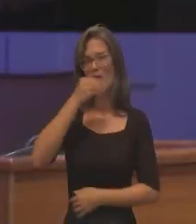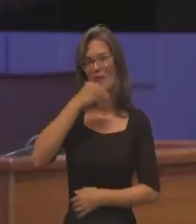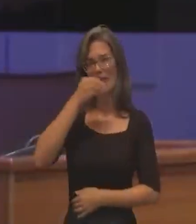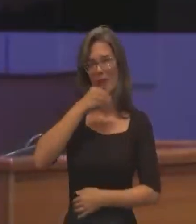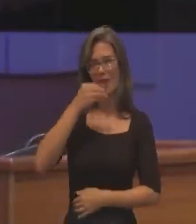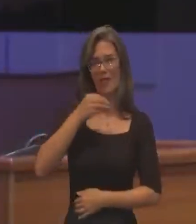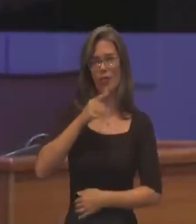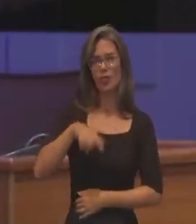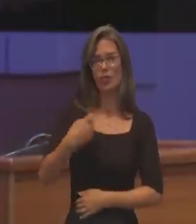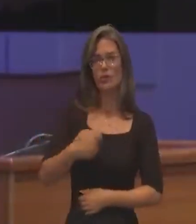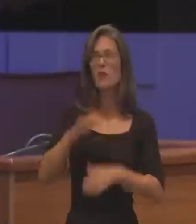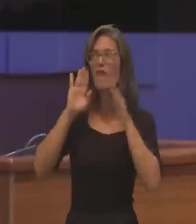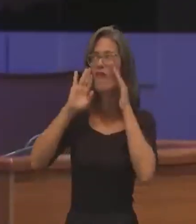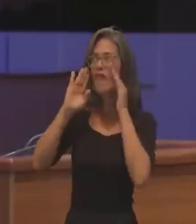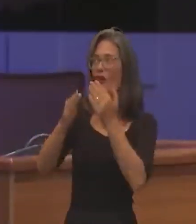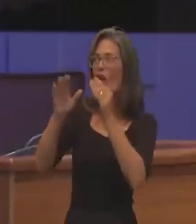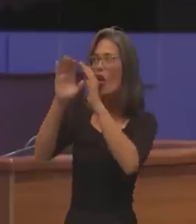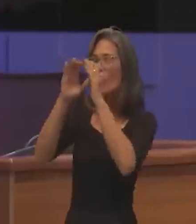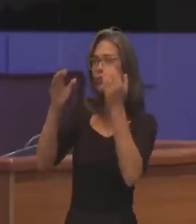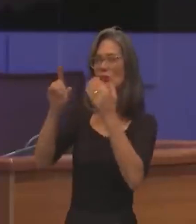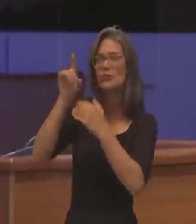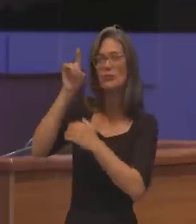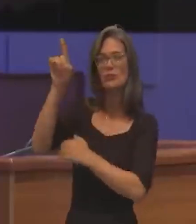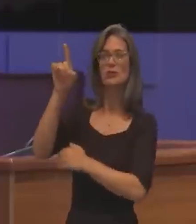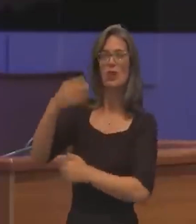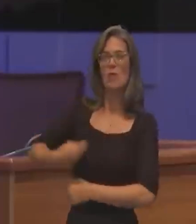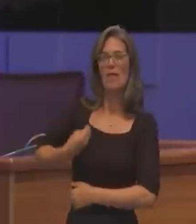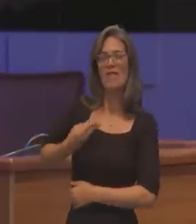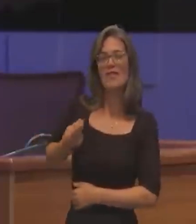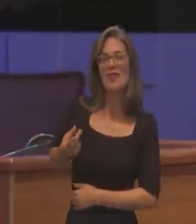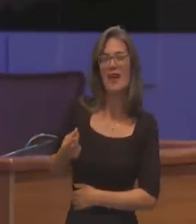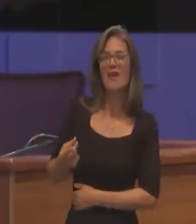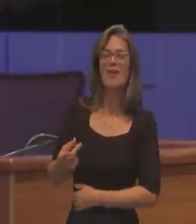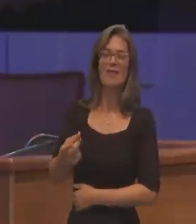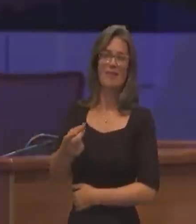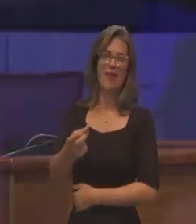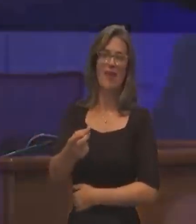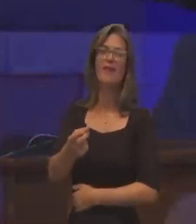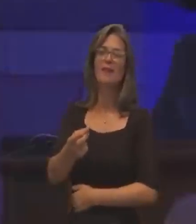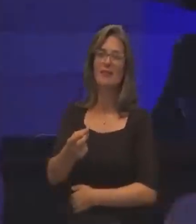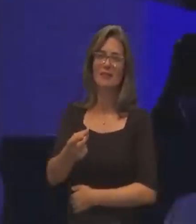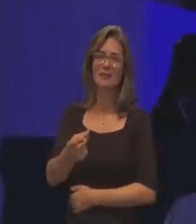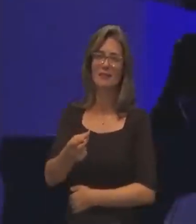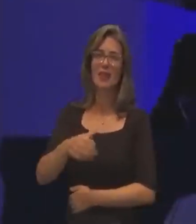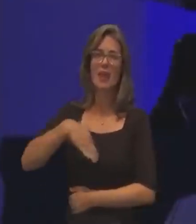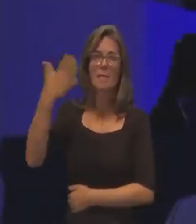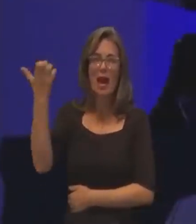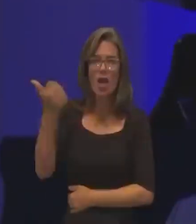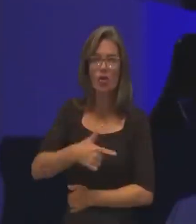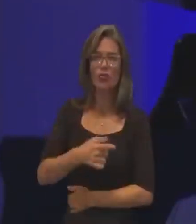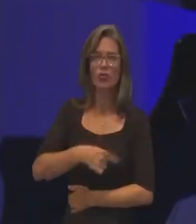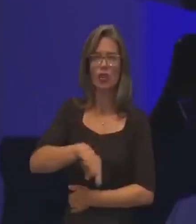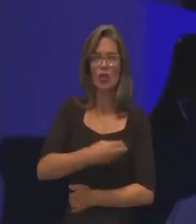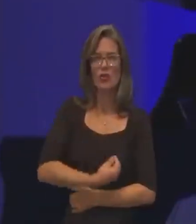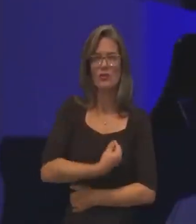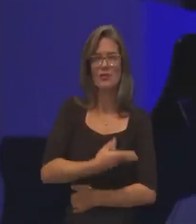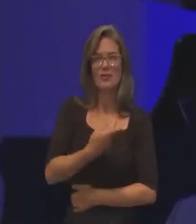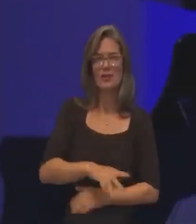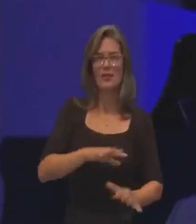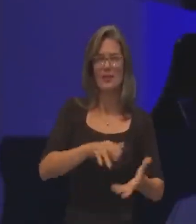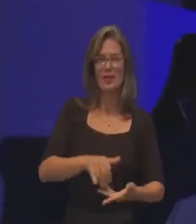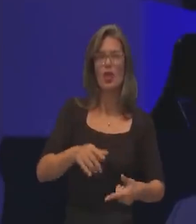os crentes, oferecendo uma perspectiva eterna que transcende as dificuldades que eu e você enfrentamos nessa